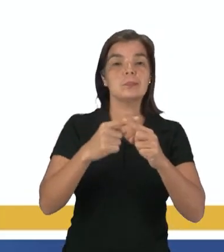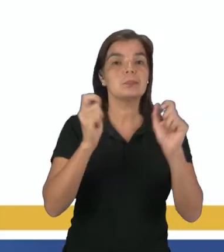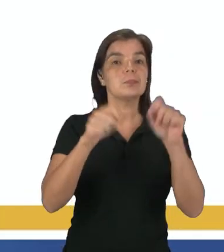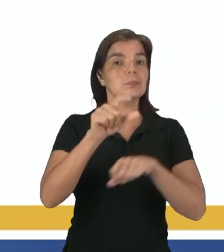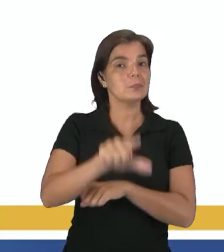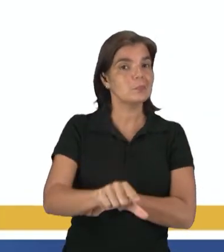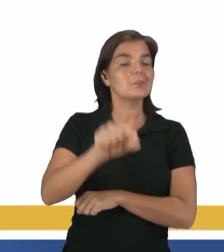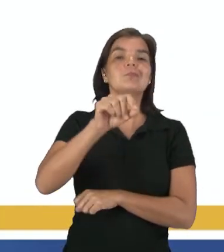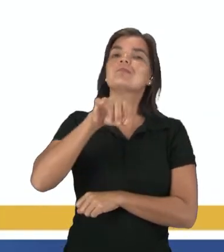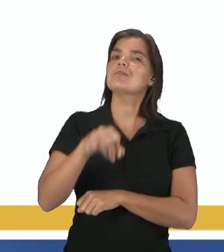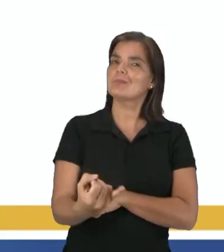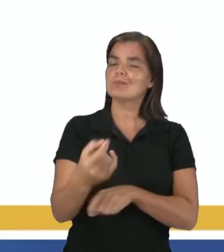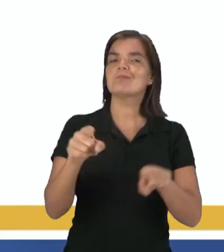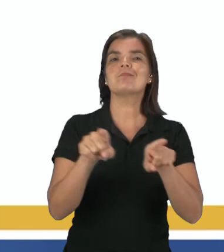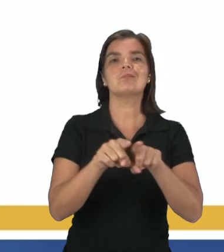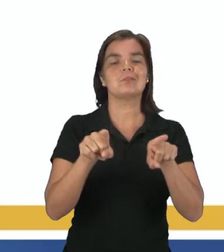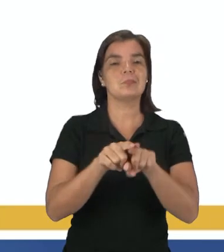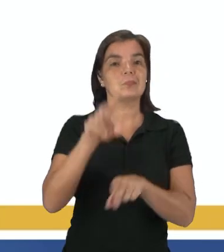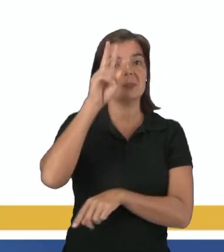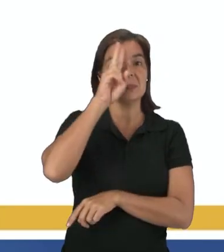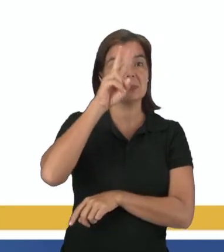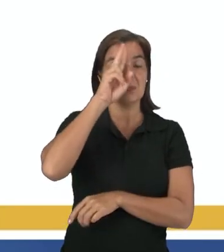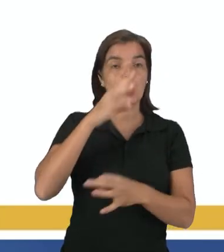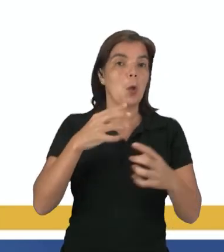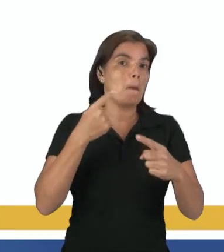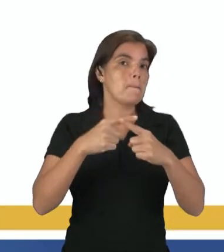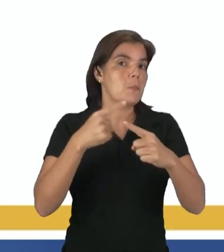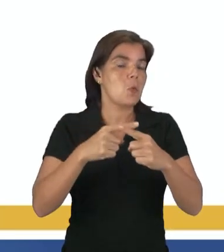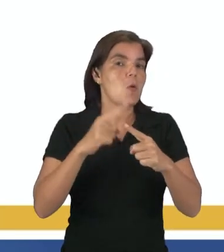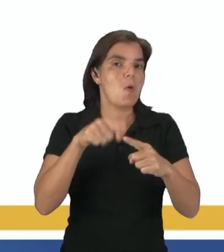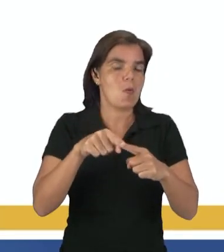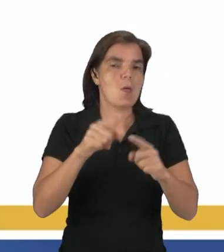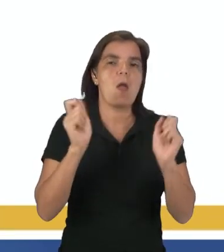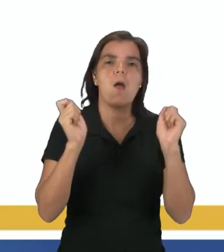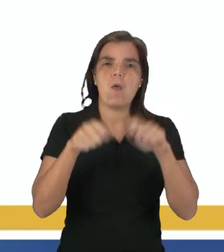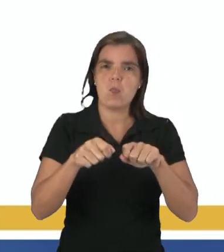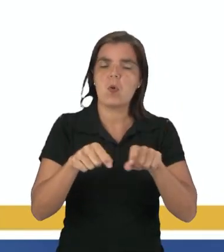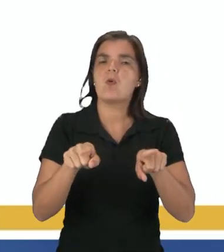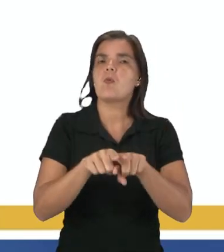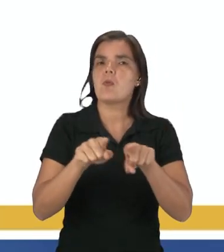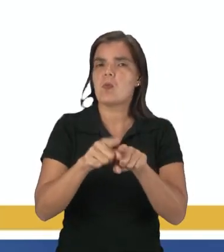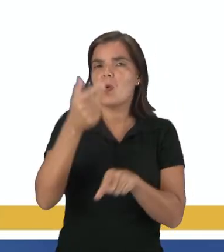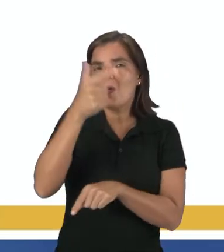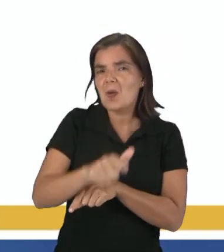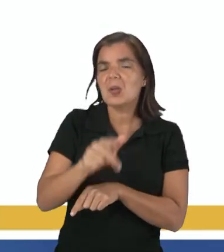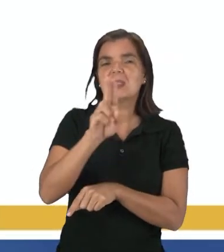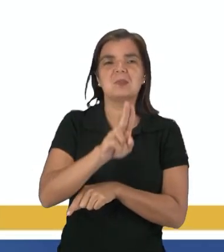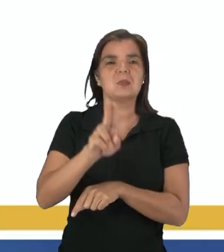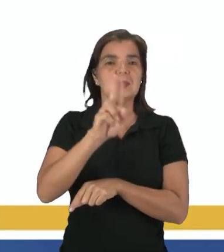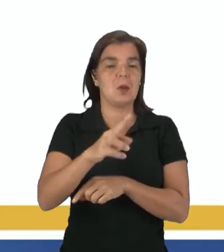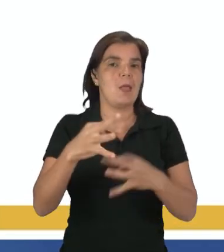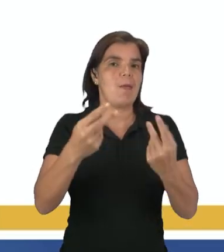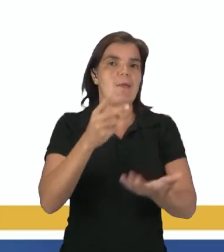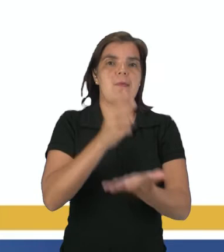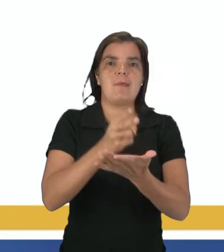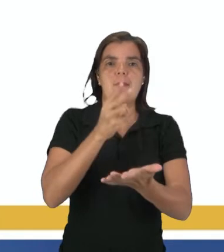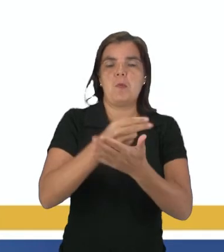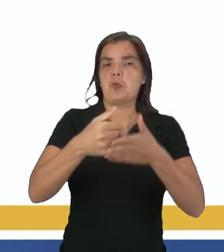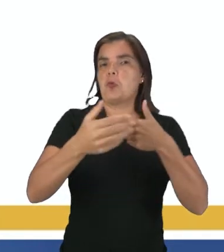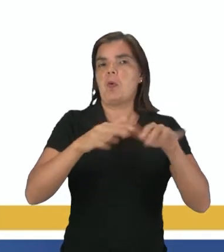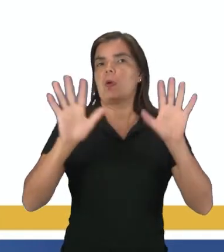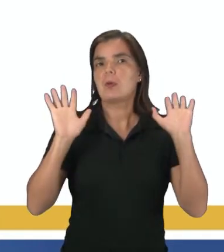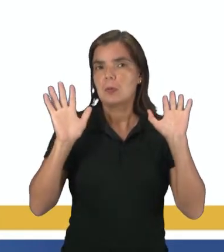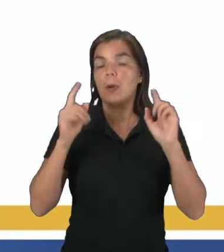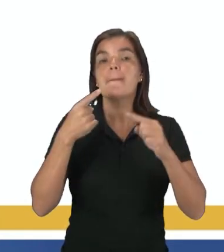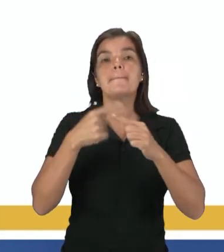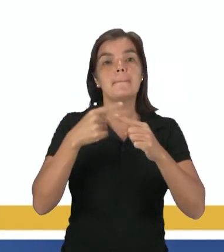ser reaproveitados. Mas lembre-se que não é porque é uma fonte renovável que eu vou utilizar a todo momento ou de qualquer